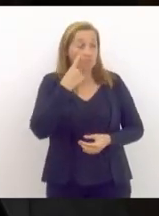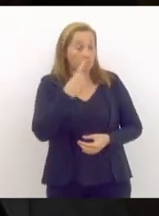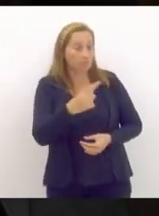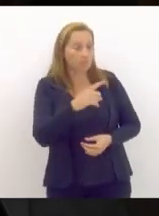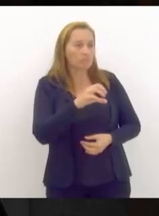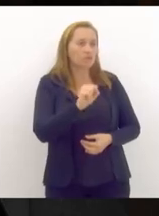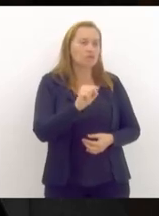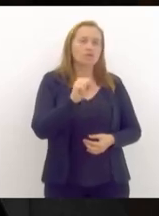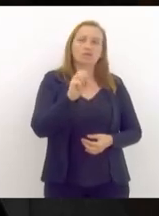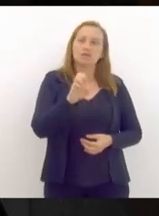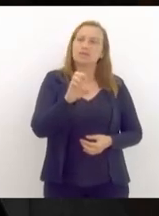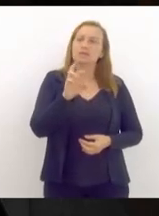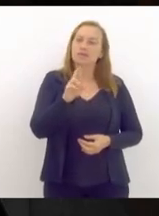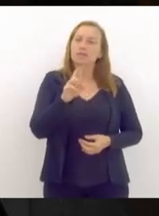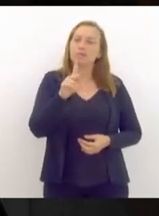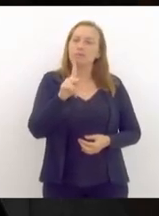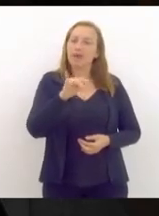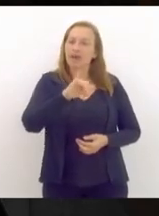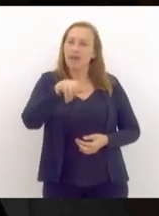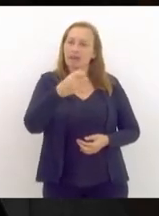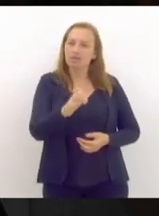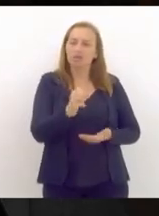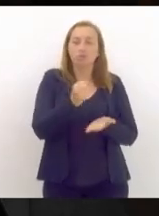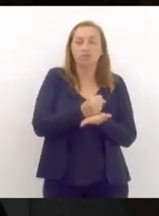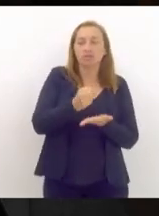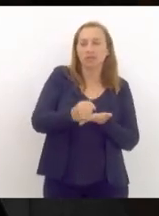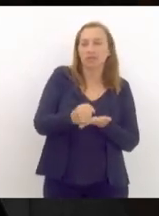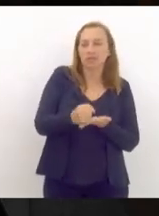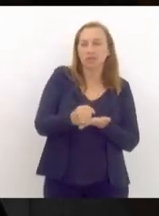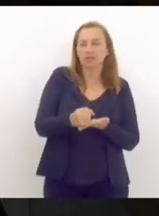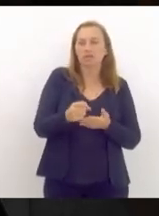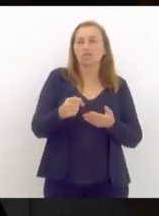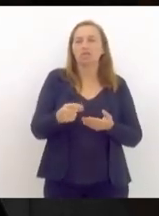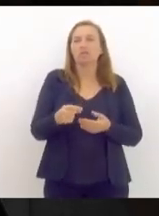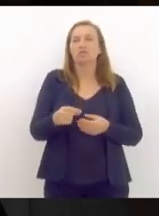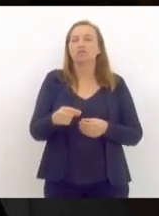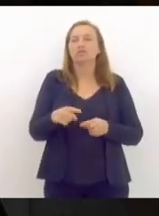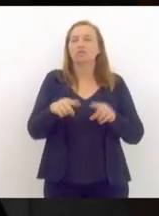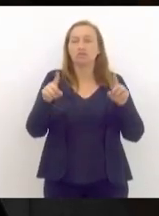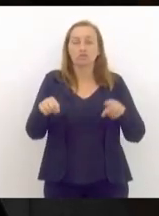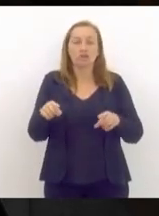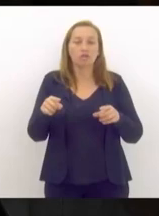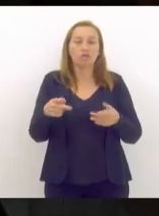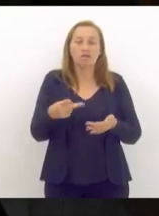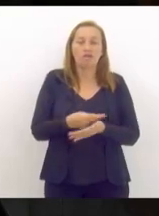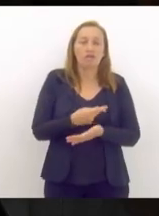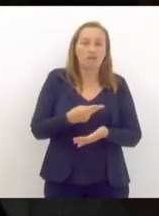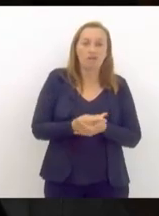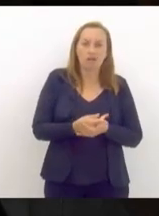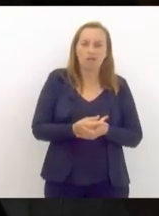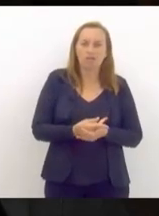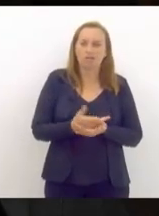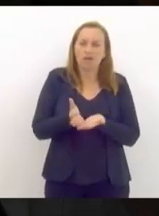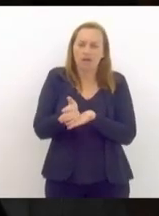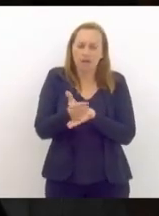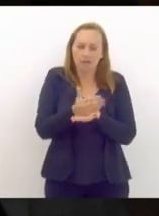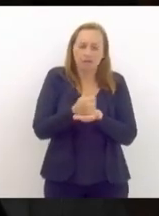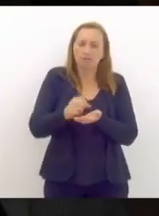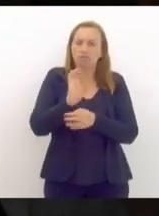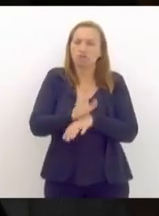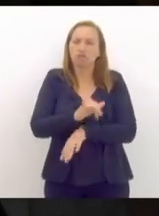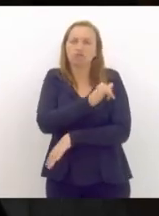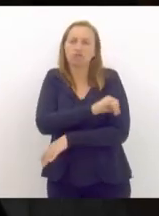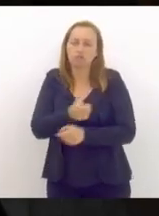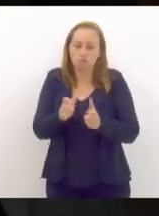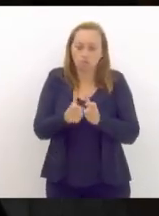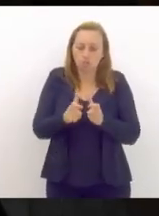CEPERJ, em esquemas que a gente viu com contratação de funcionários sem nenhum critério. A arrecadação no Estado do Rio de Janeiro